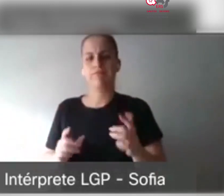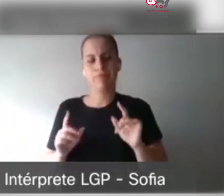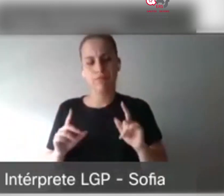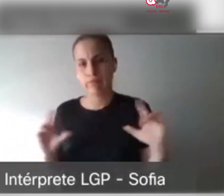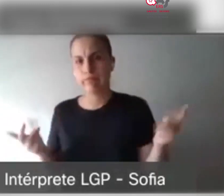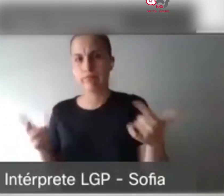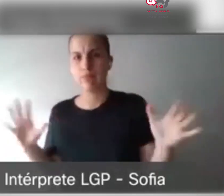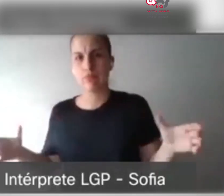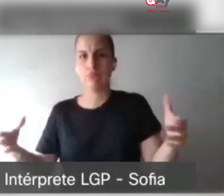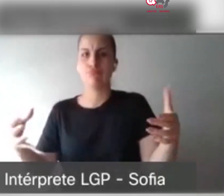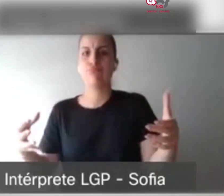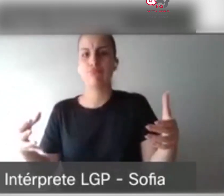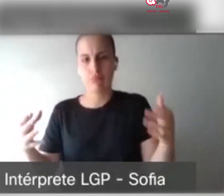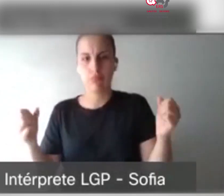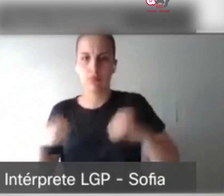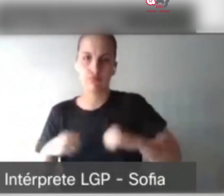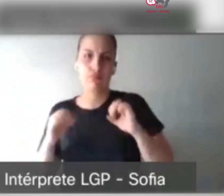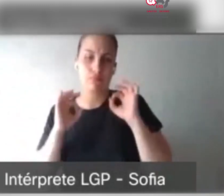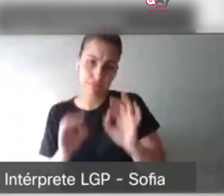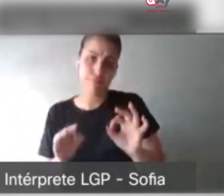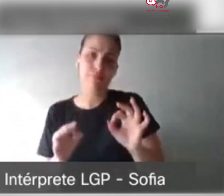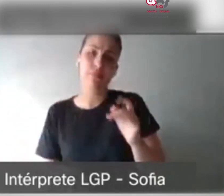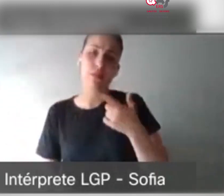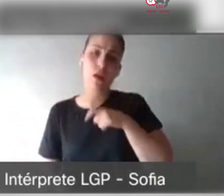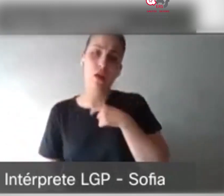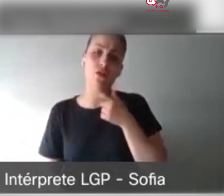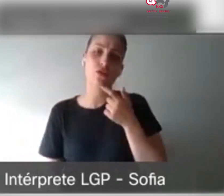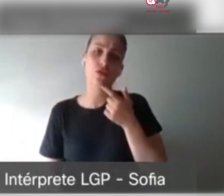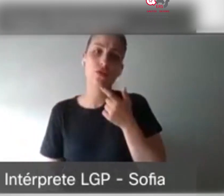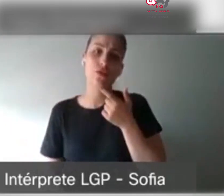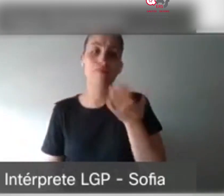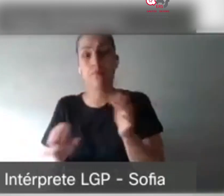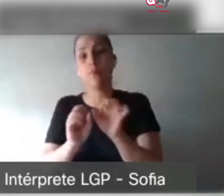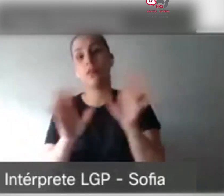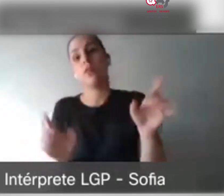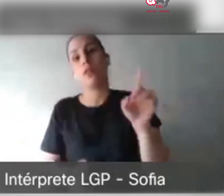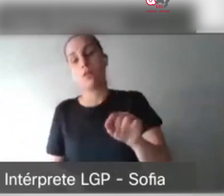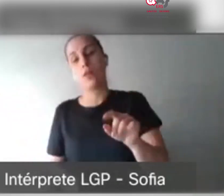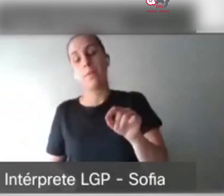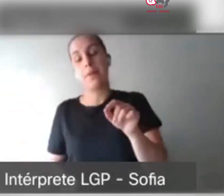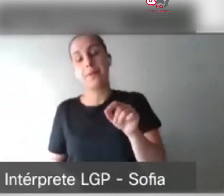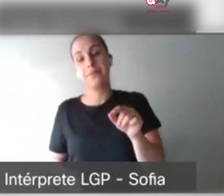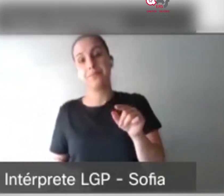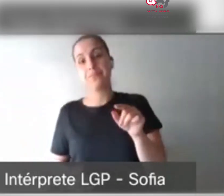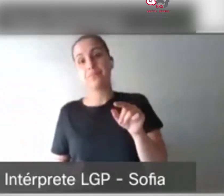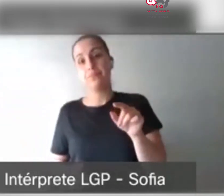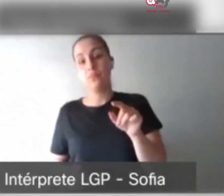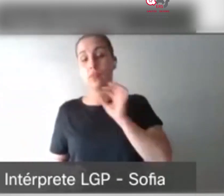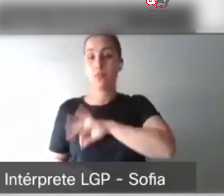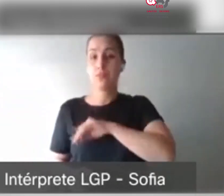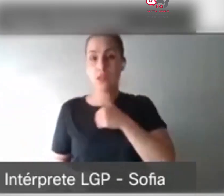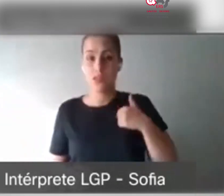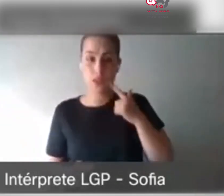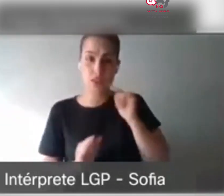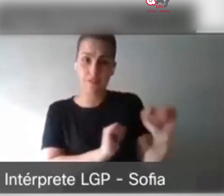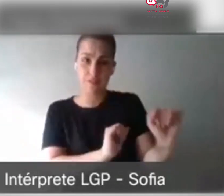forma de garantir que conseguíamos, para além naturalmente dos próprios profissionais de saúde. Eu recordo que em